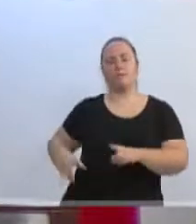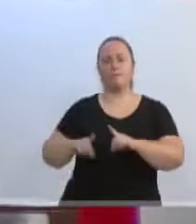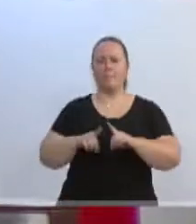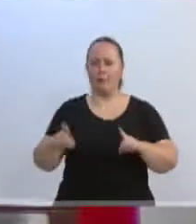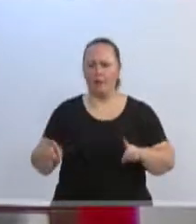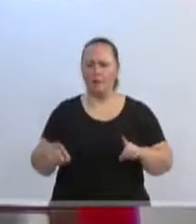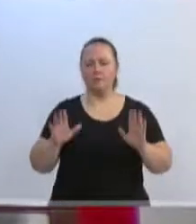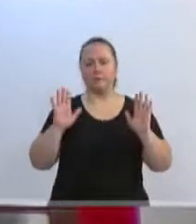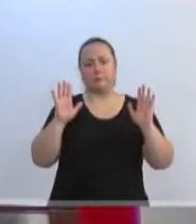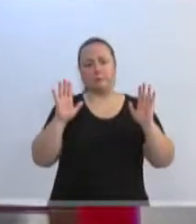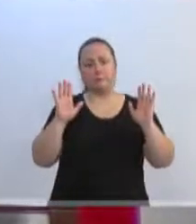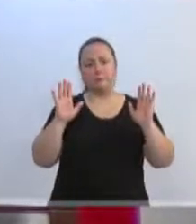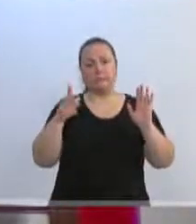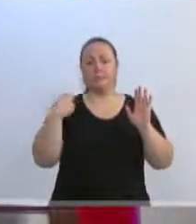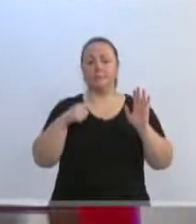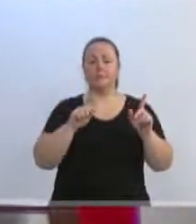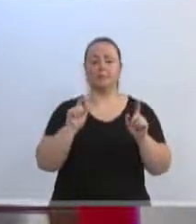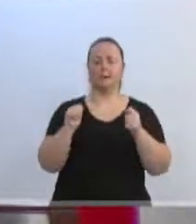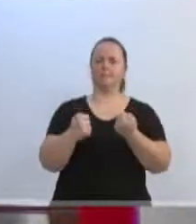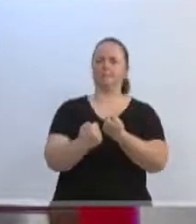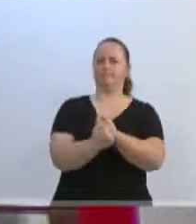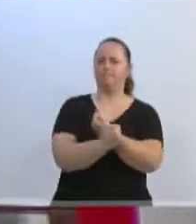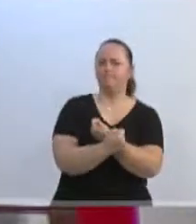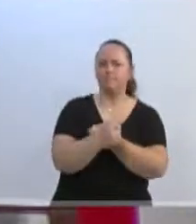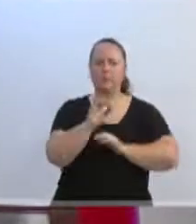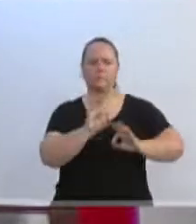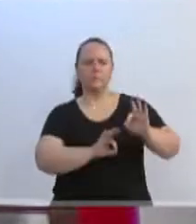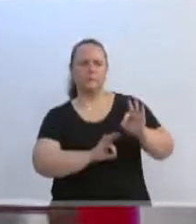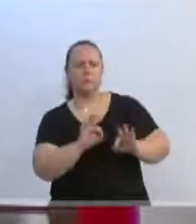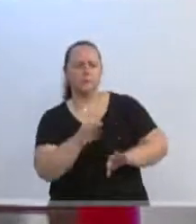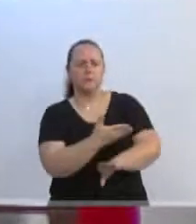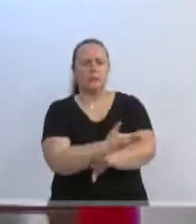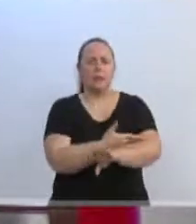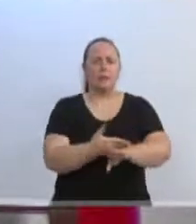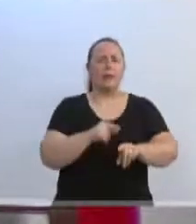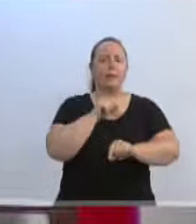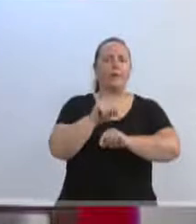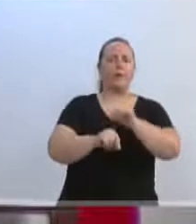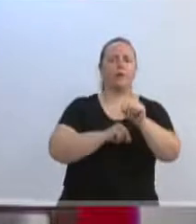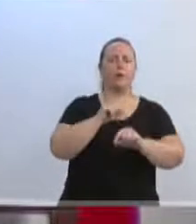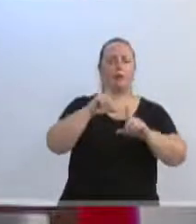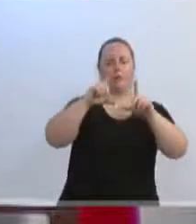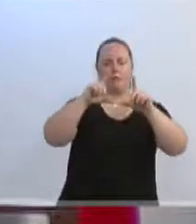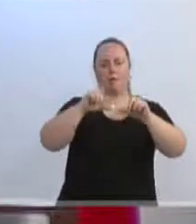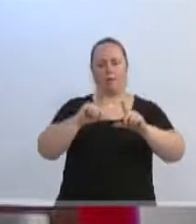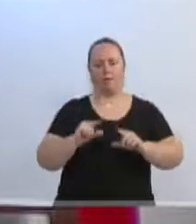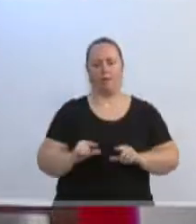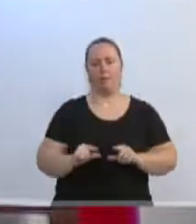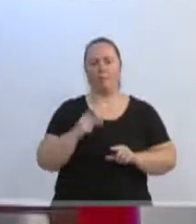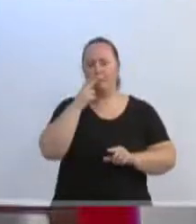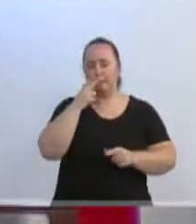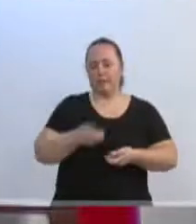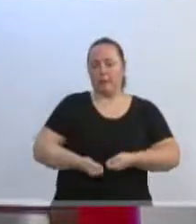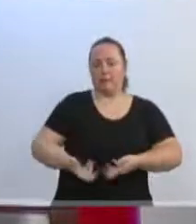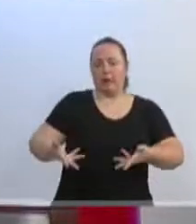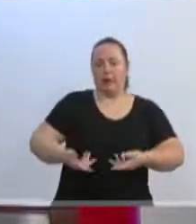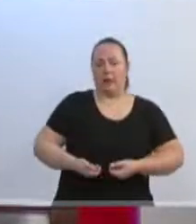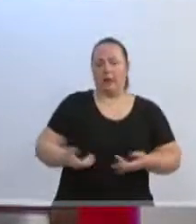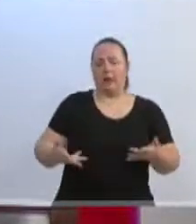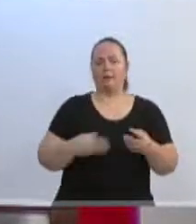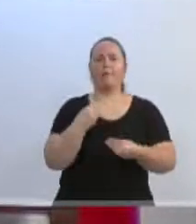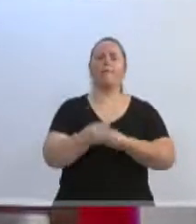comerciante acaba tendo que se readequar. E a readequação significa enxugamento de custos através do